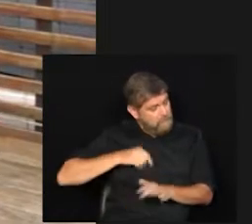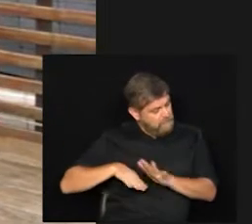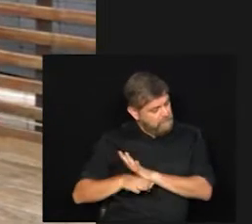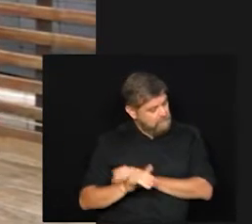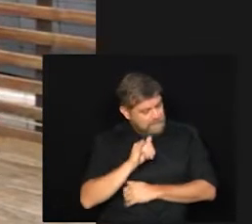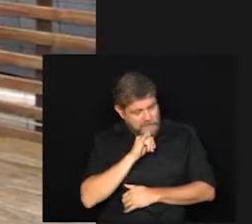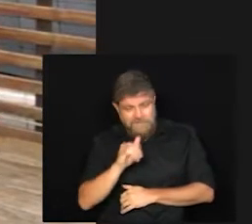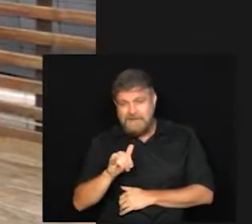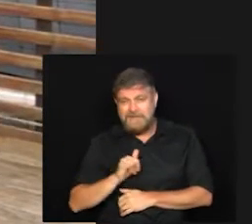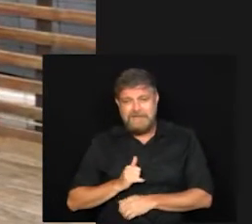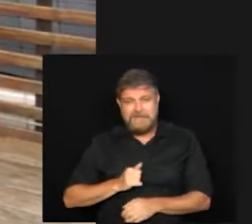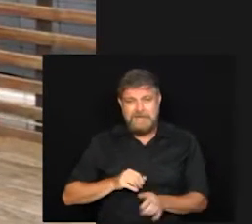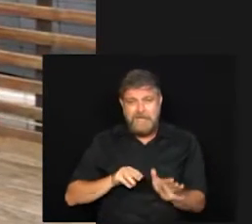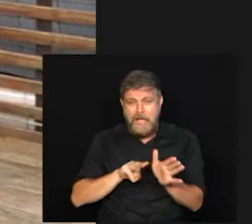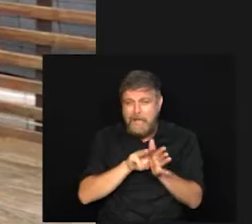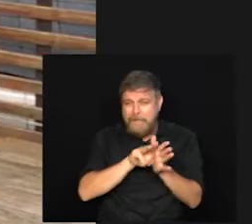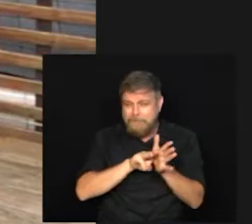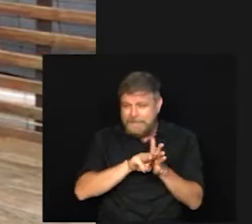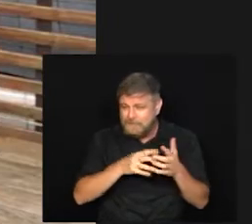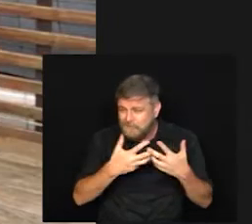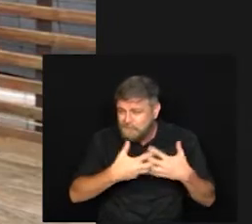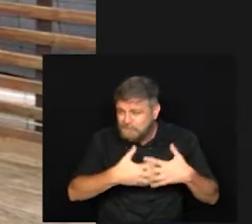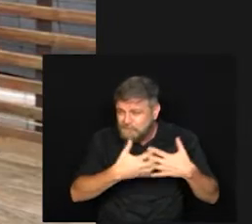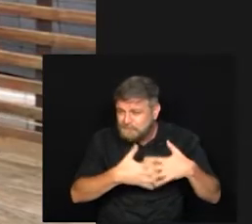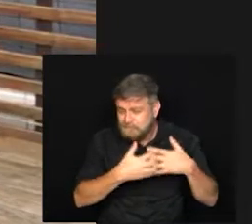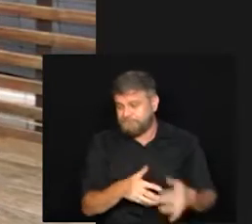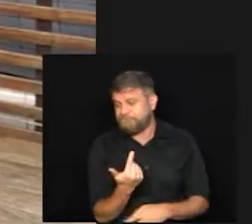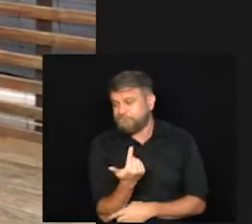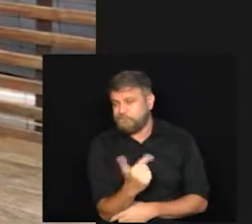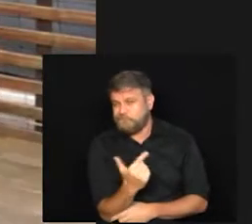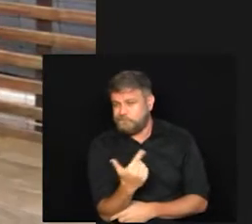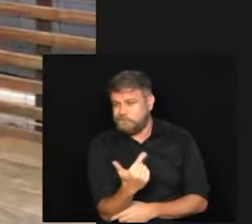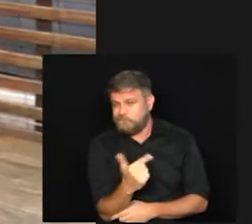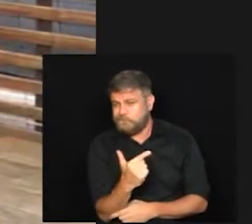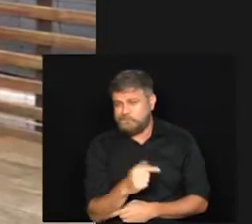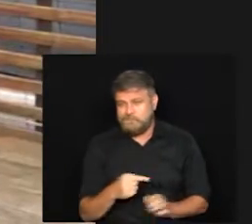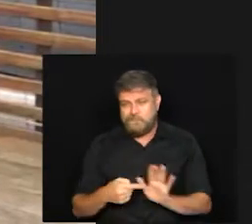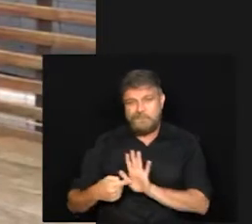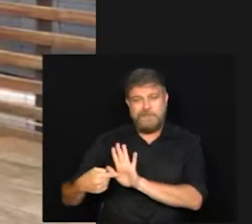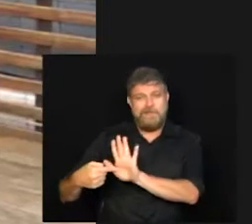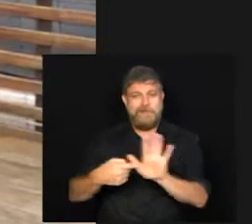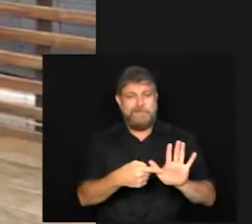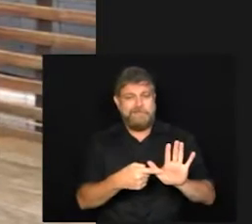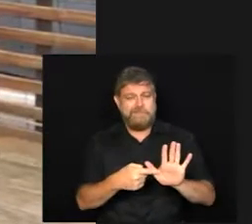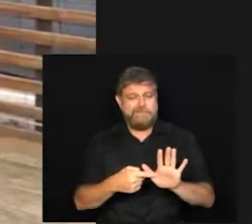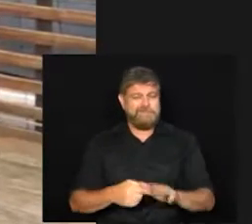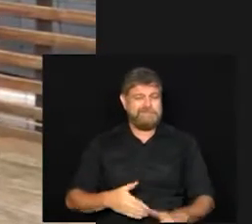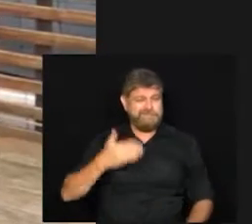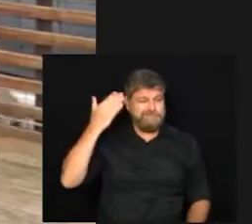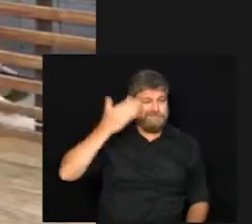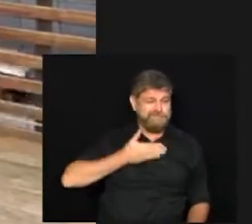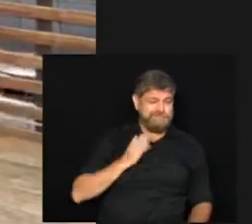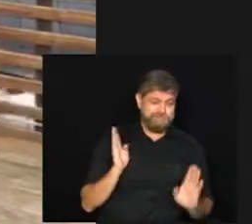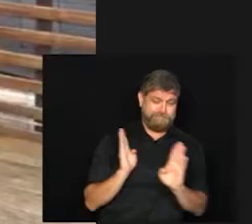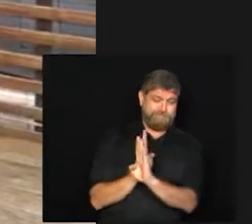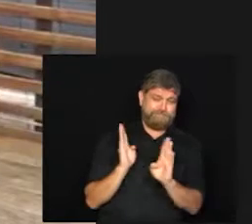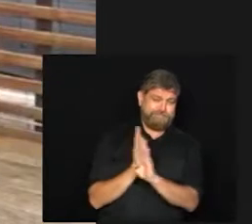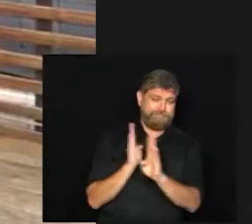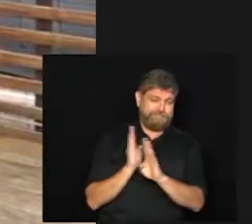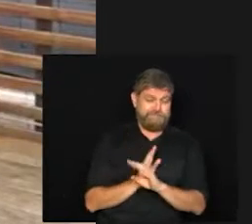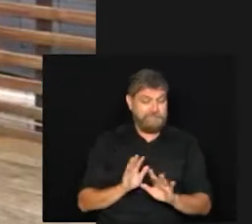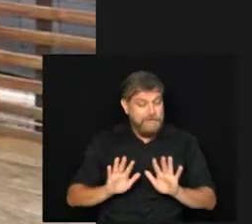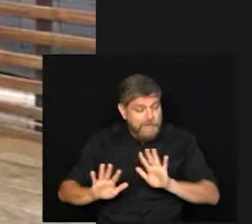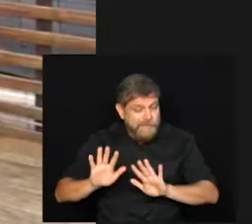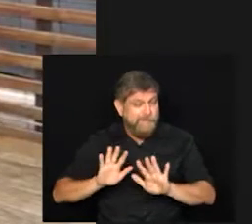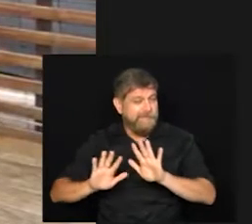tem métodos eficientes. São coisas que eles fazem só para falar que está fazendo alguma coisa em relação a tomar o cuidado com